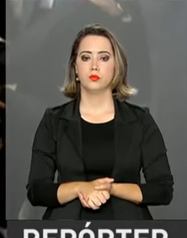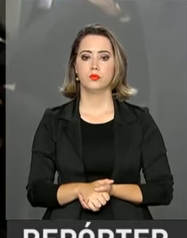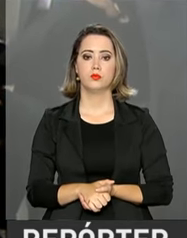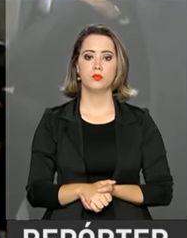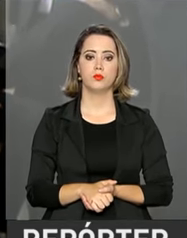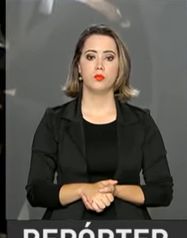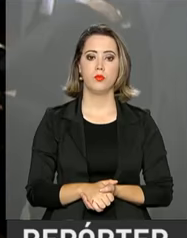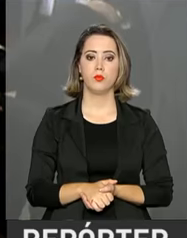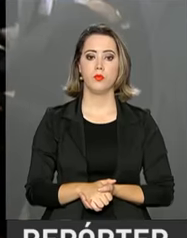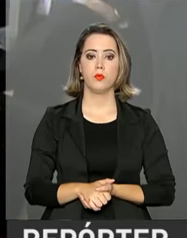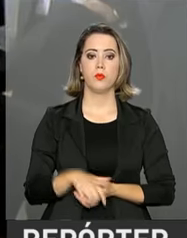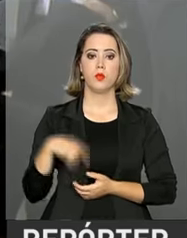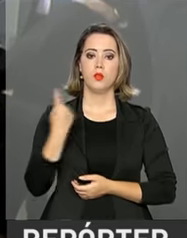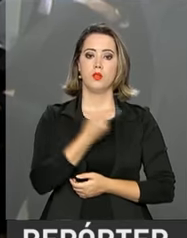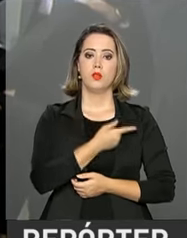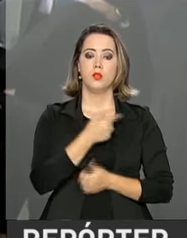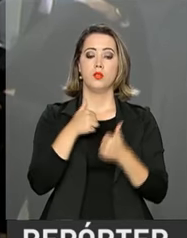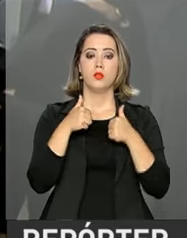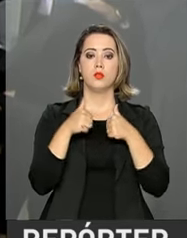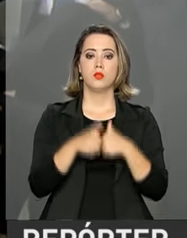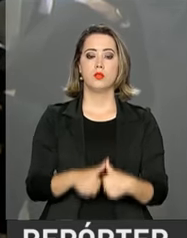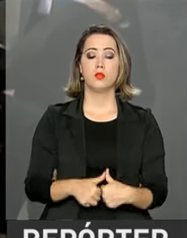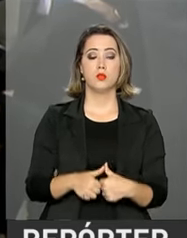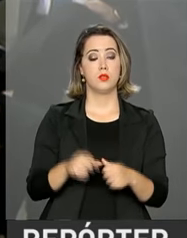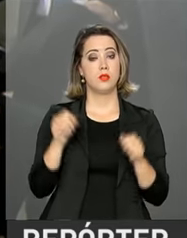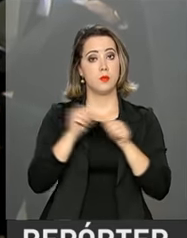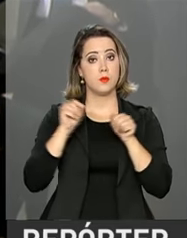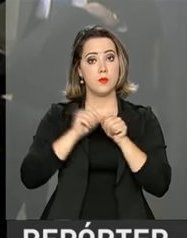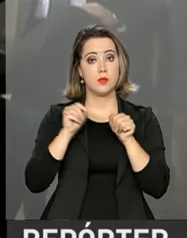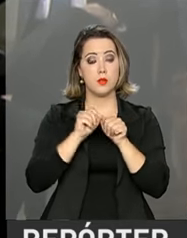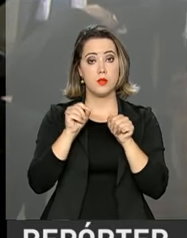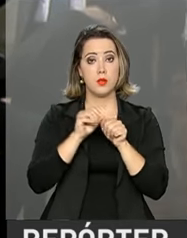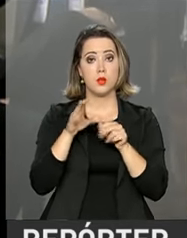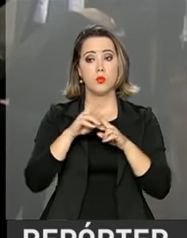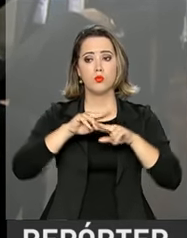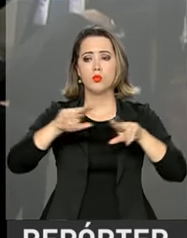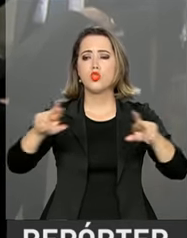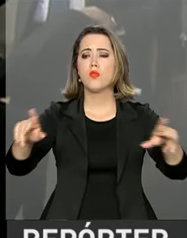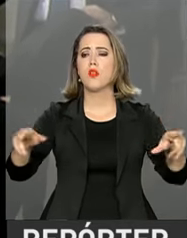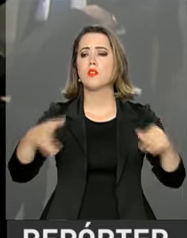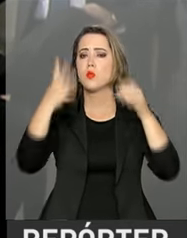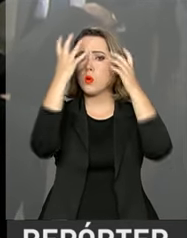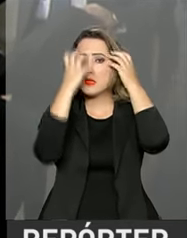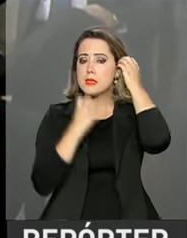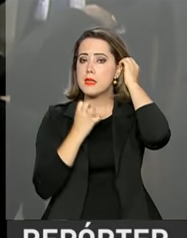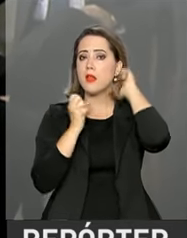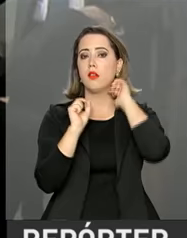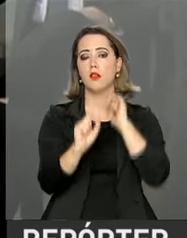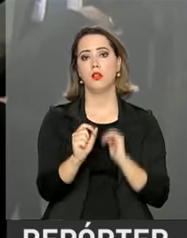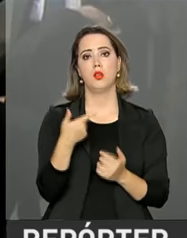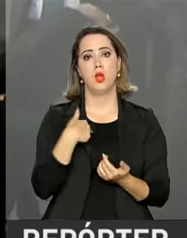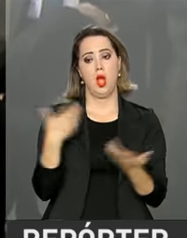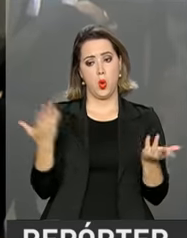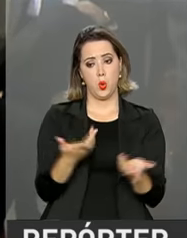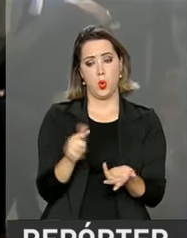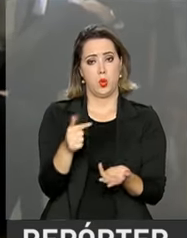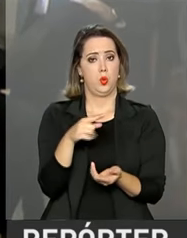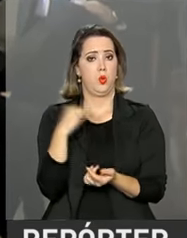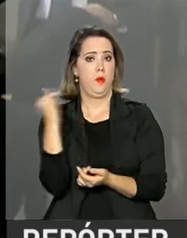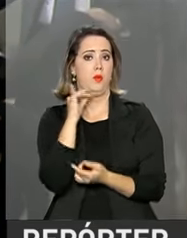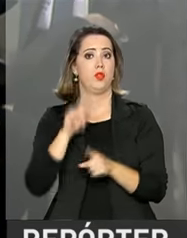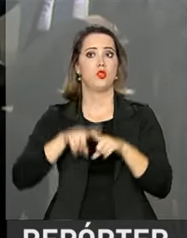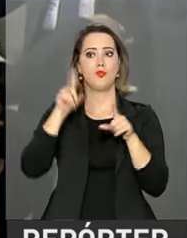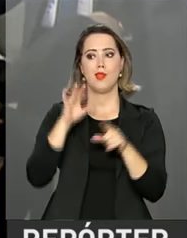nós vamos fazendo coisas sérias para o país que não repercutiram imediatamente mais serão